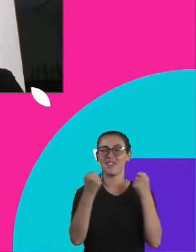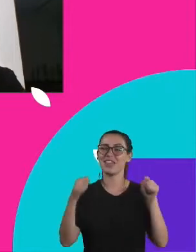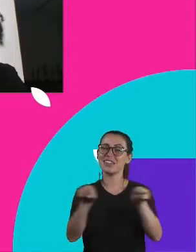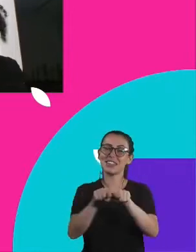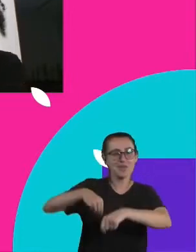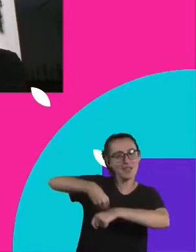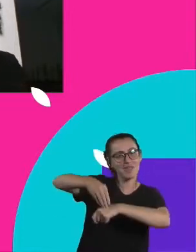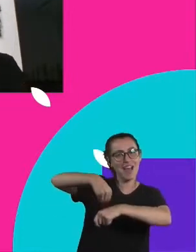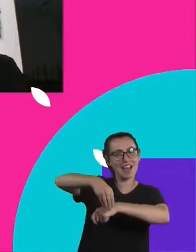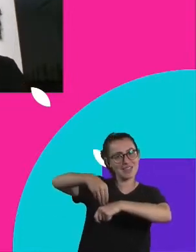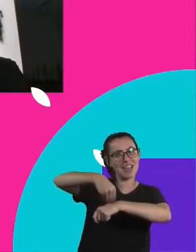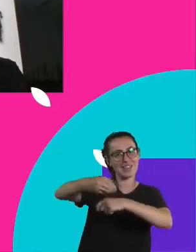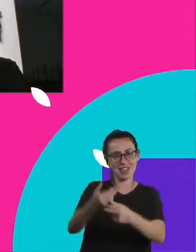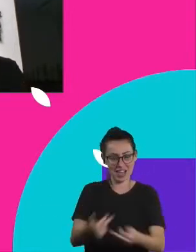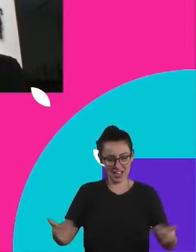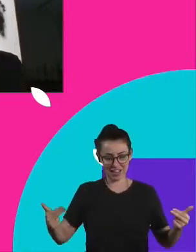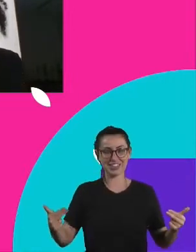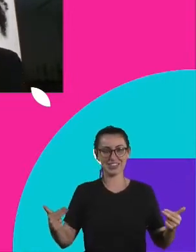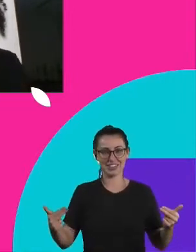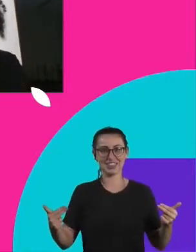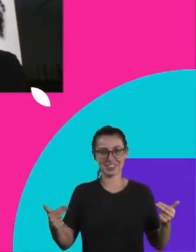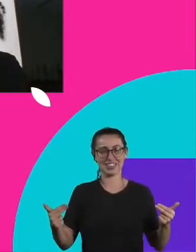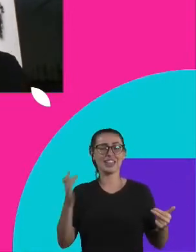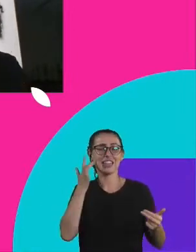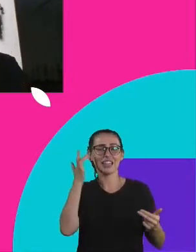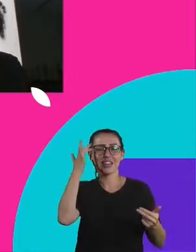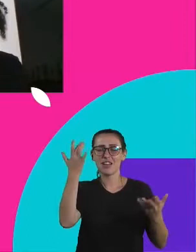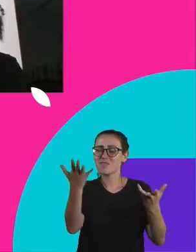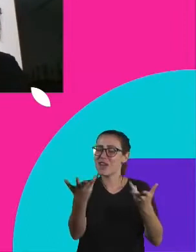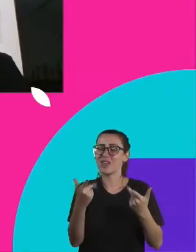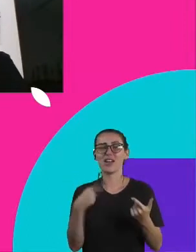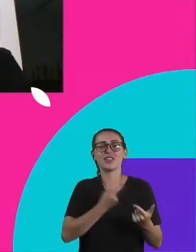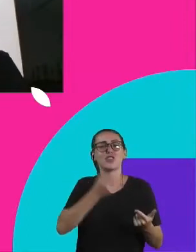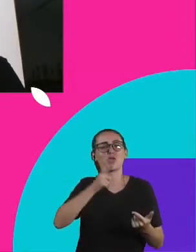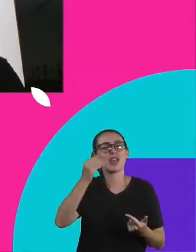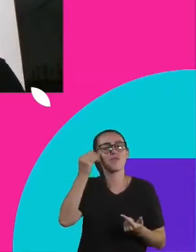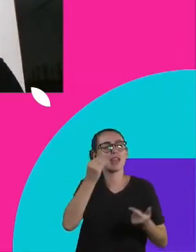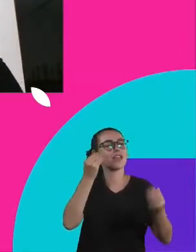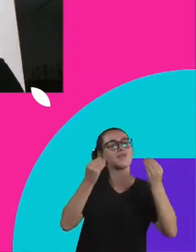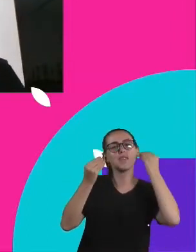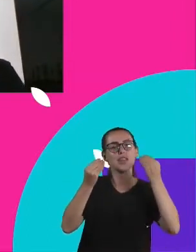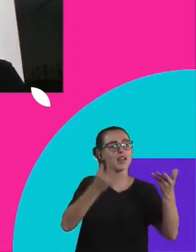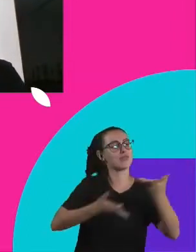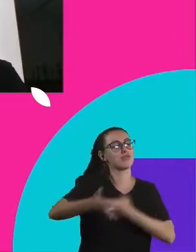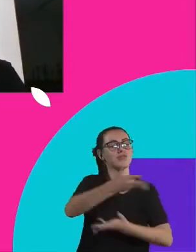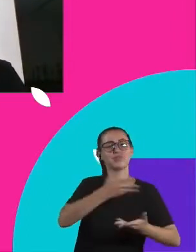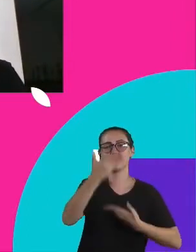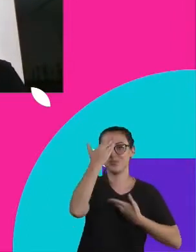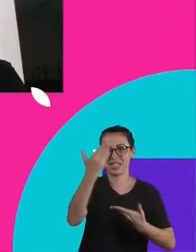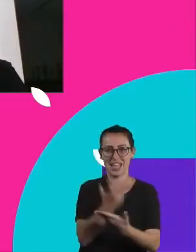compartilhar essa rodada, que eu acho que é uma rodada muito mais de troca de experiência, de alegrias e de compartilhamentos.